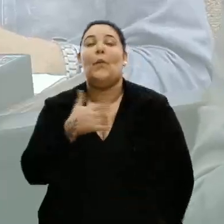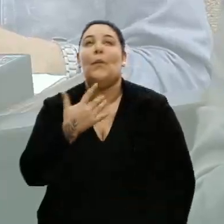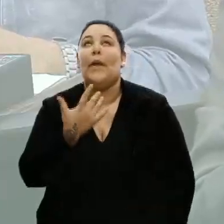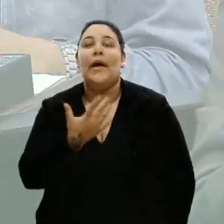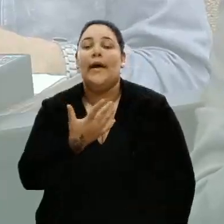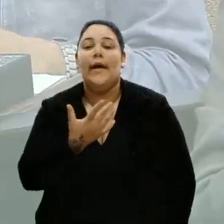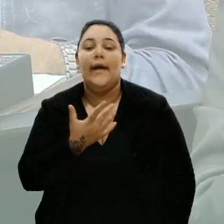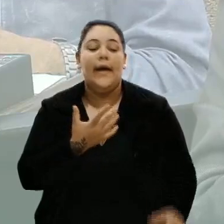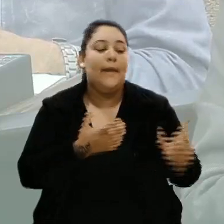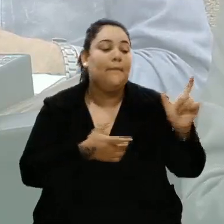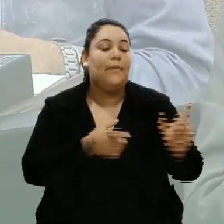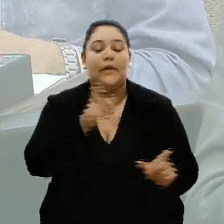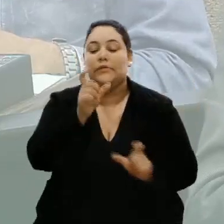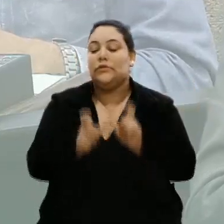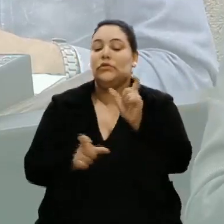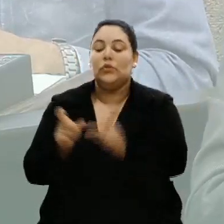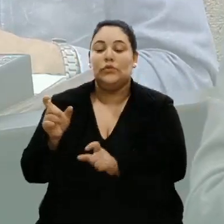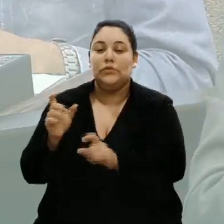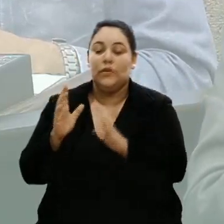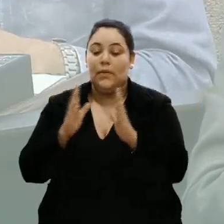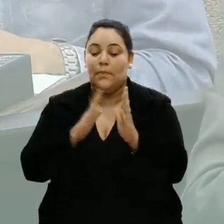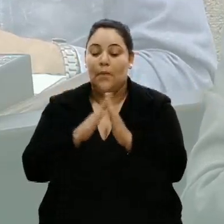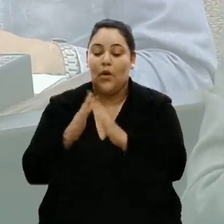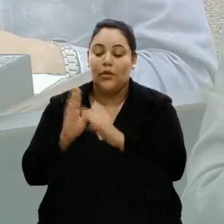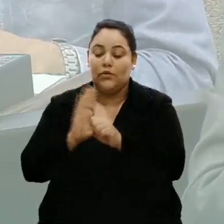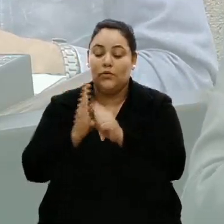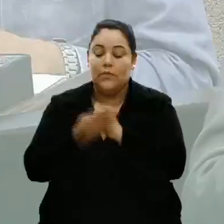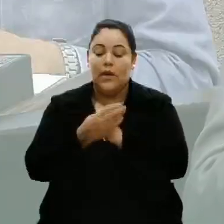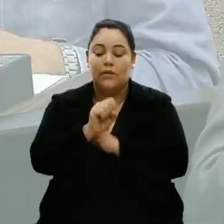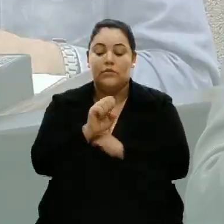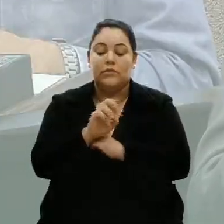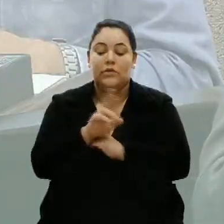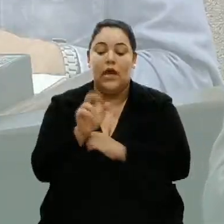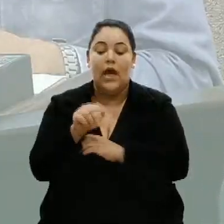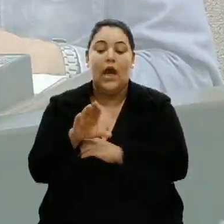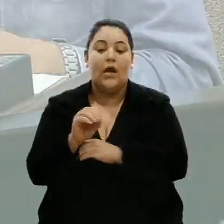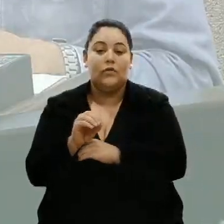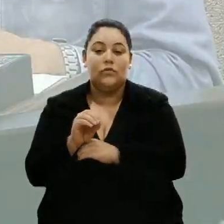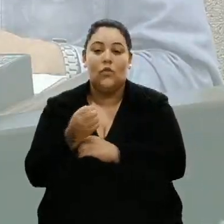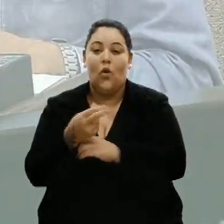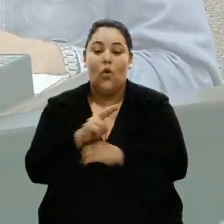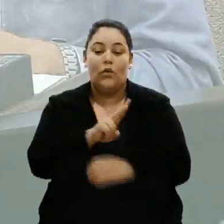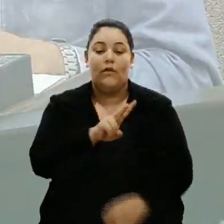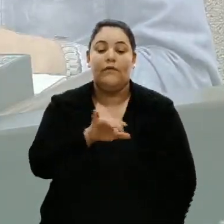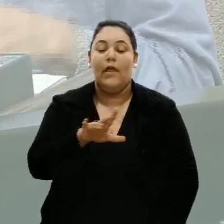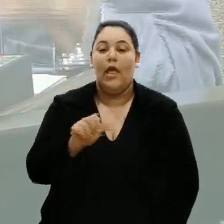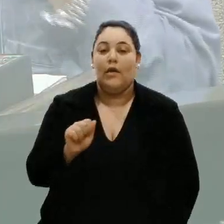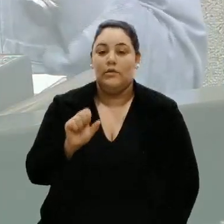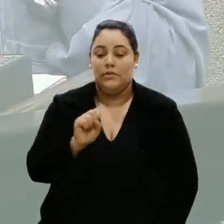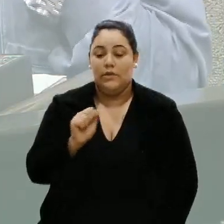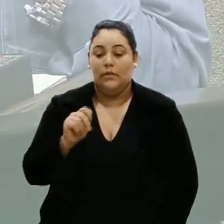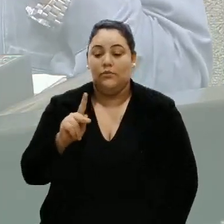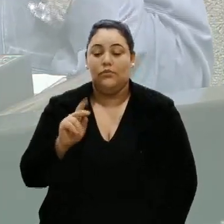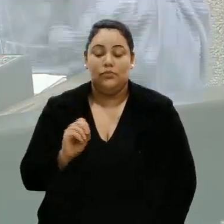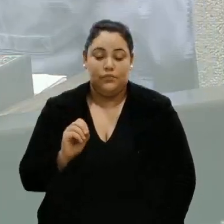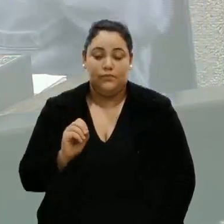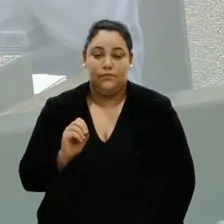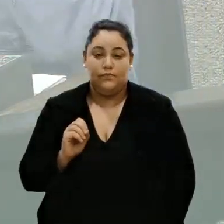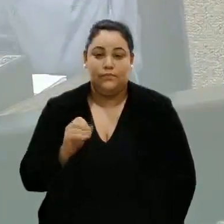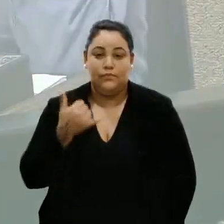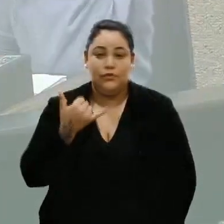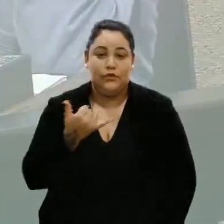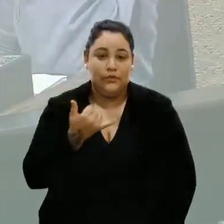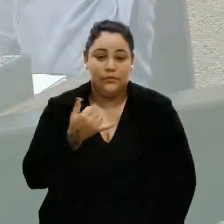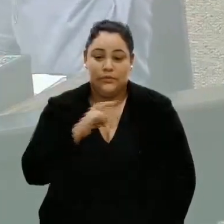pessoas que residem ali no bairro Serrano, mais especificamente na Vila Sapo, estão tendo